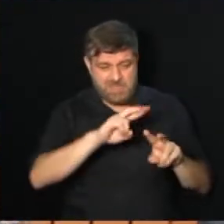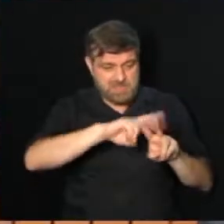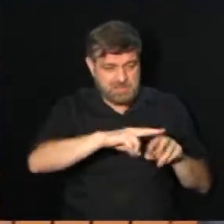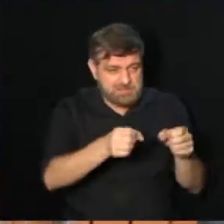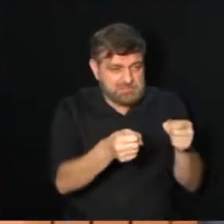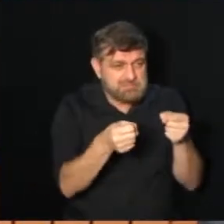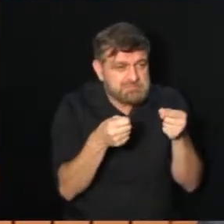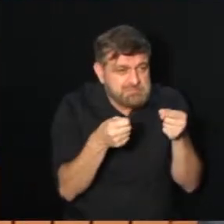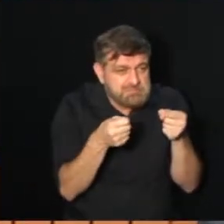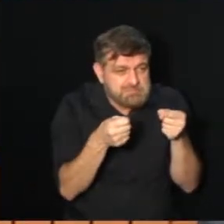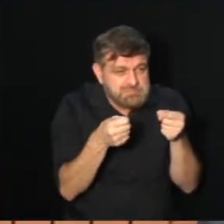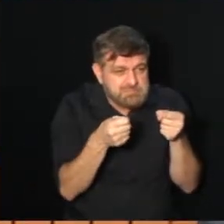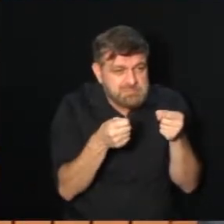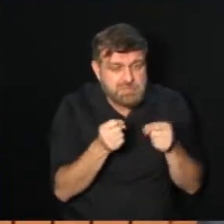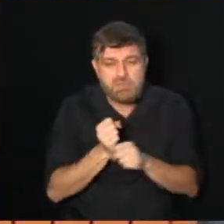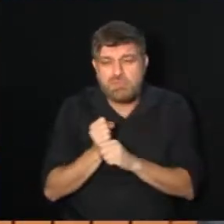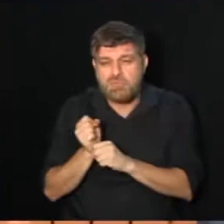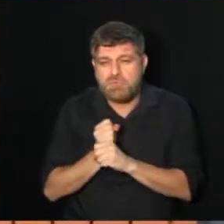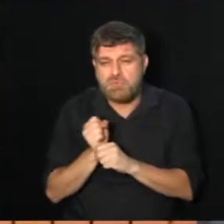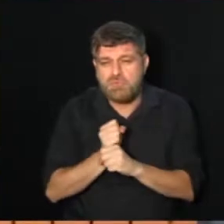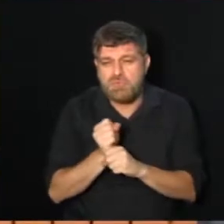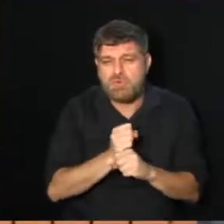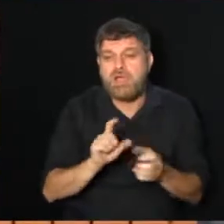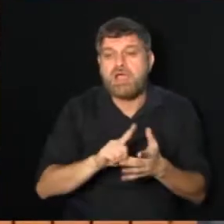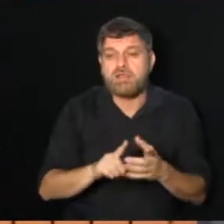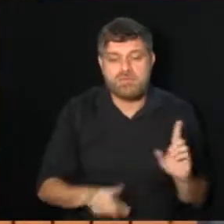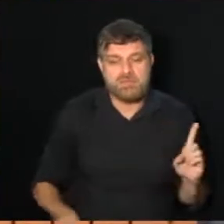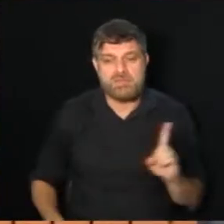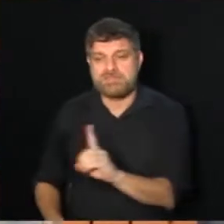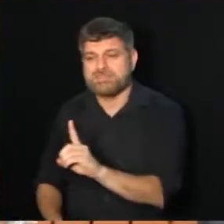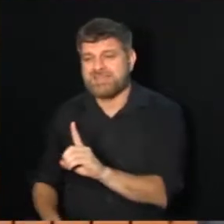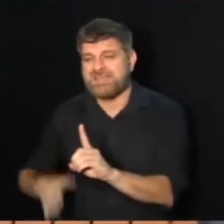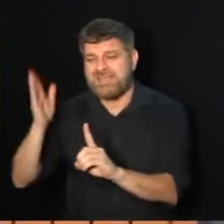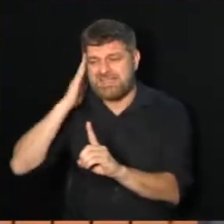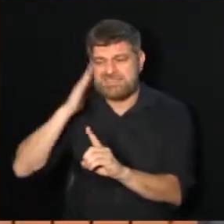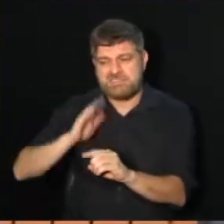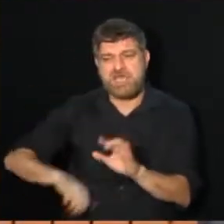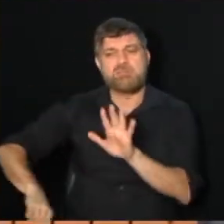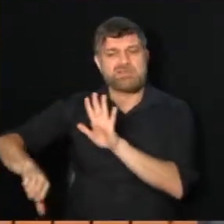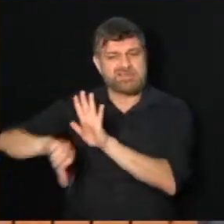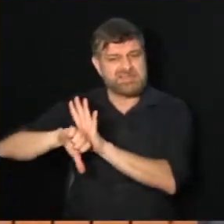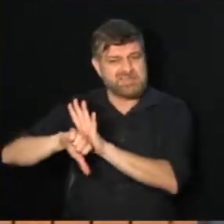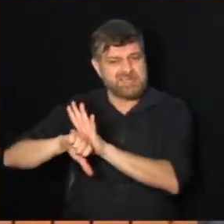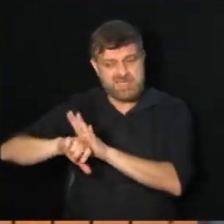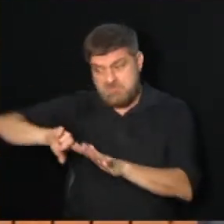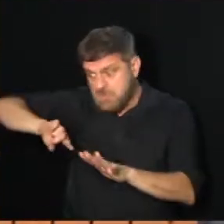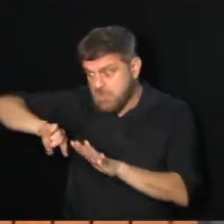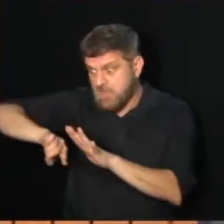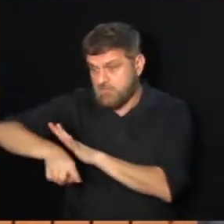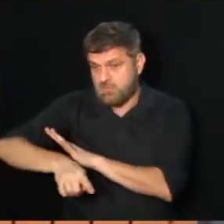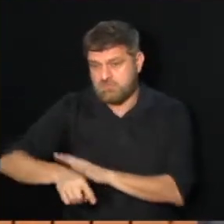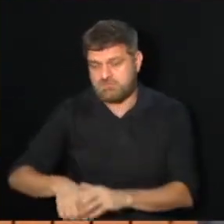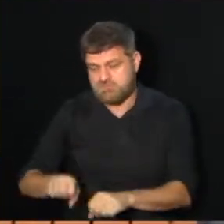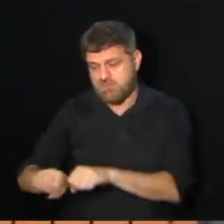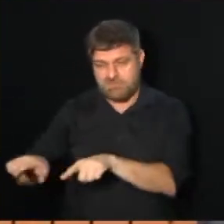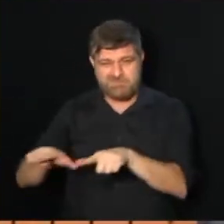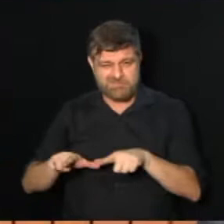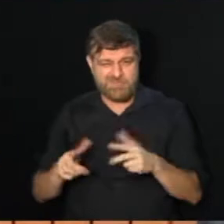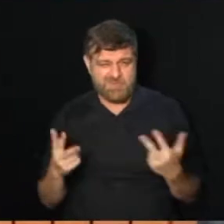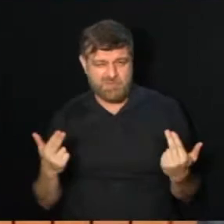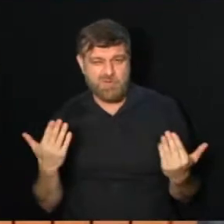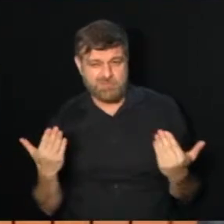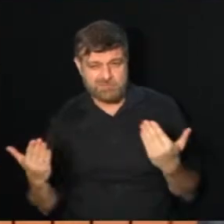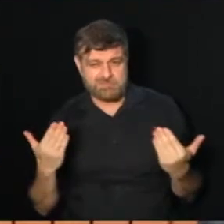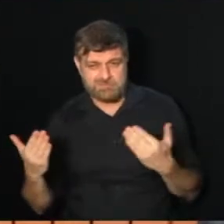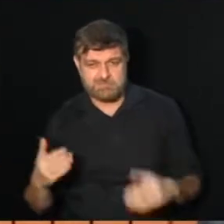conduta que fez, um determinado crime que ele cometeu, e ele sai doutor, pós-graduado na atividade criminosa